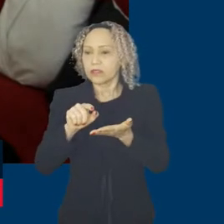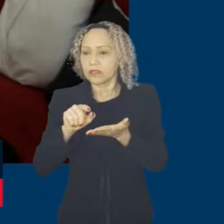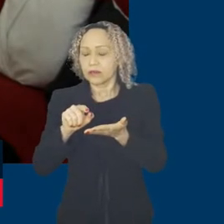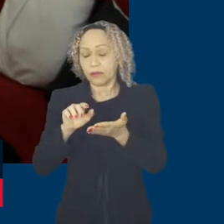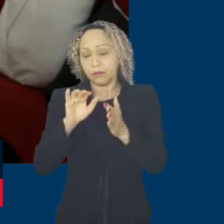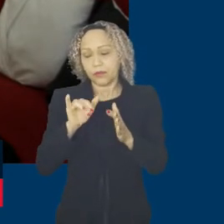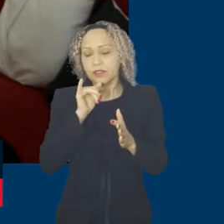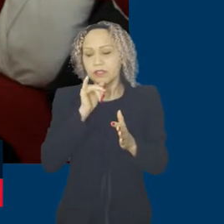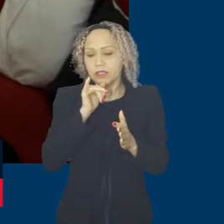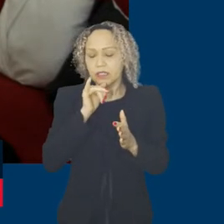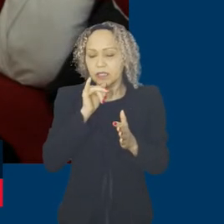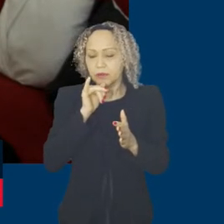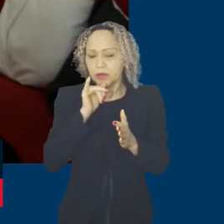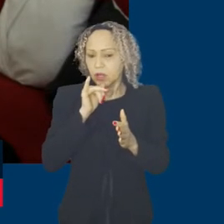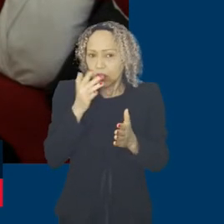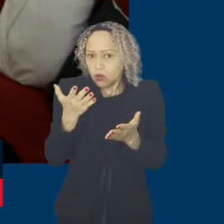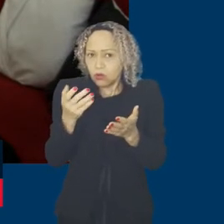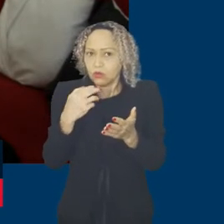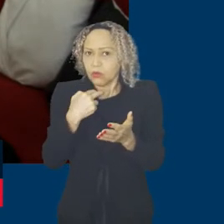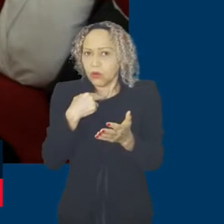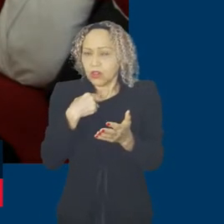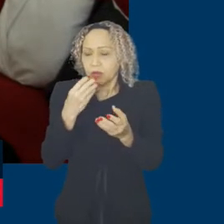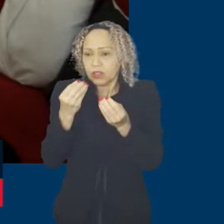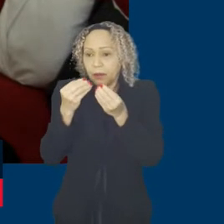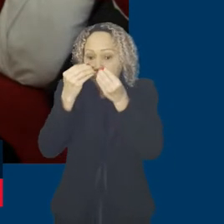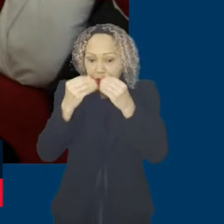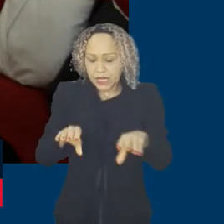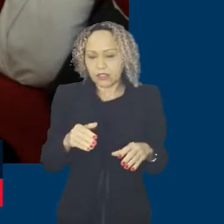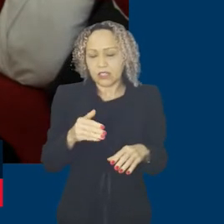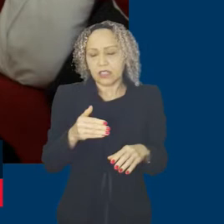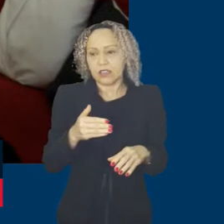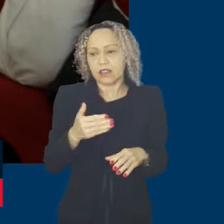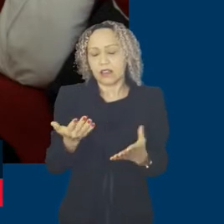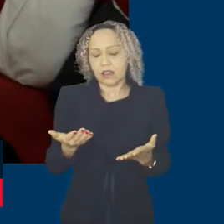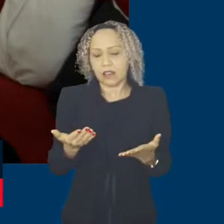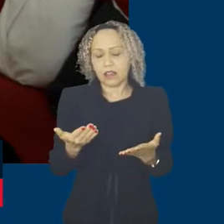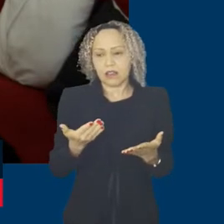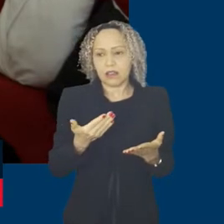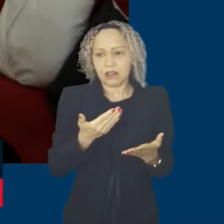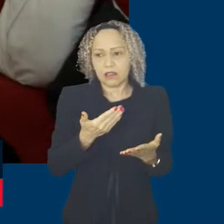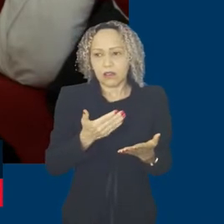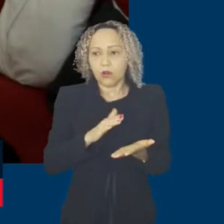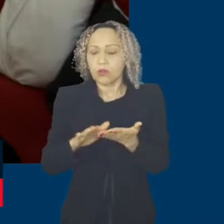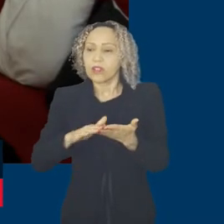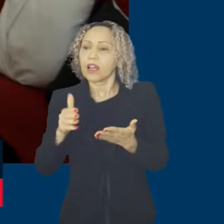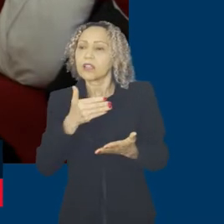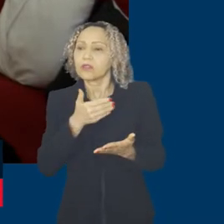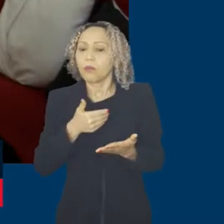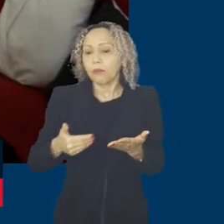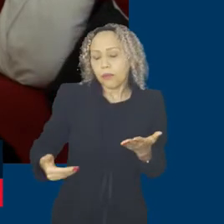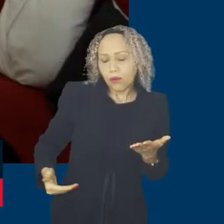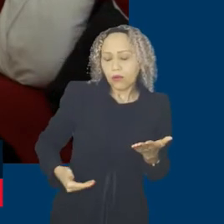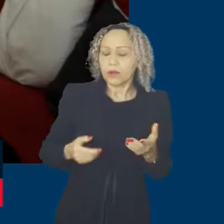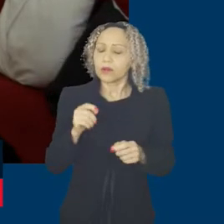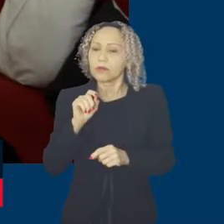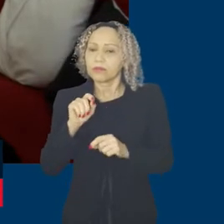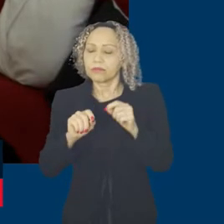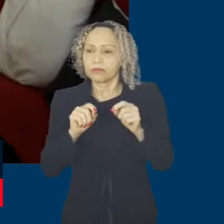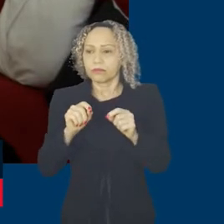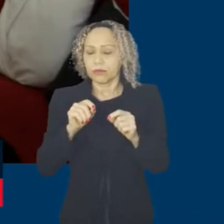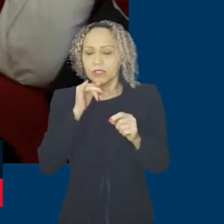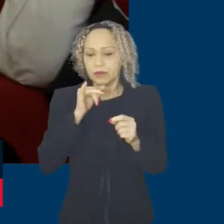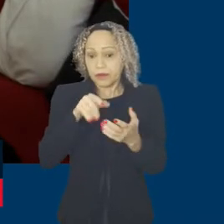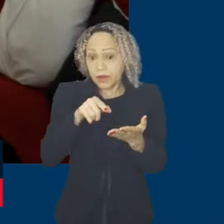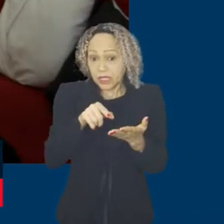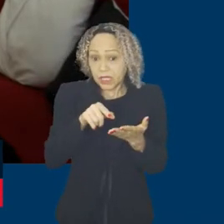sobra no orçamento ali, que não pode ser gasto com saúde e educação, por exemplo, vai diretamente para aqueles que detêm esses títulos, para o